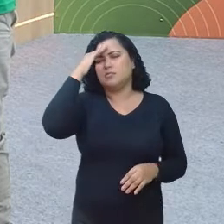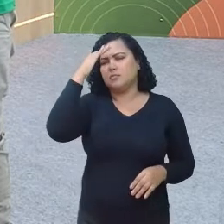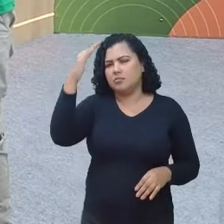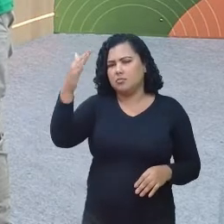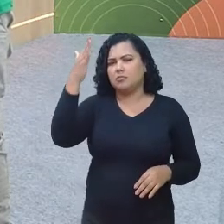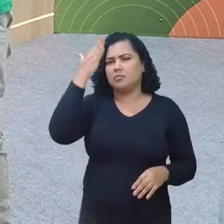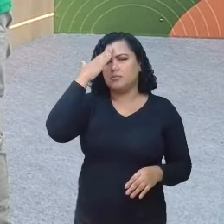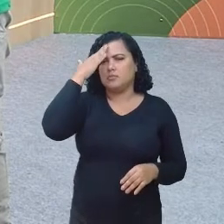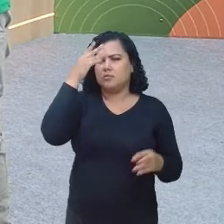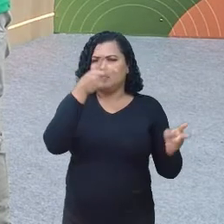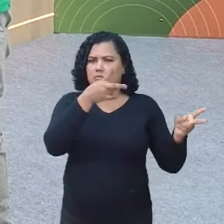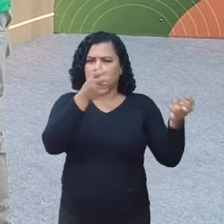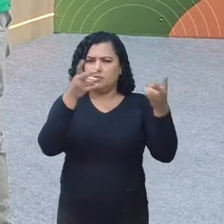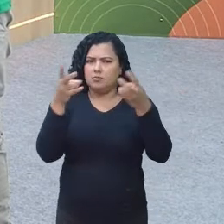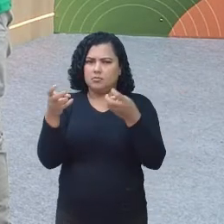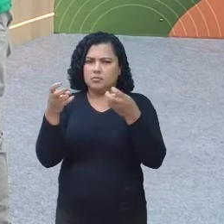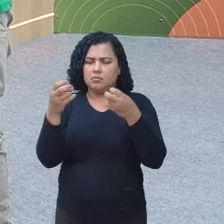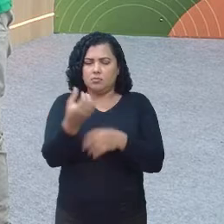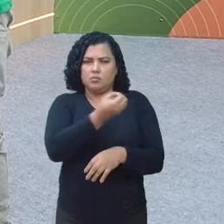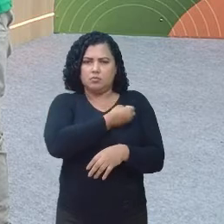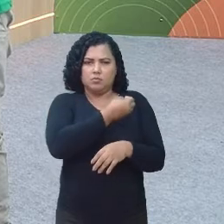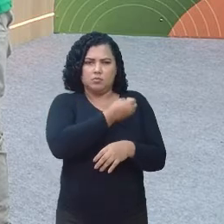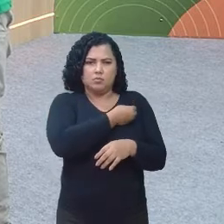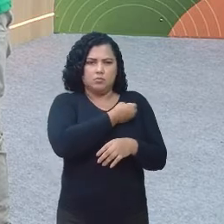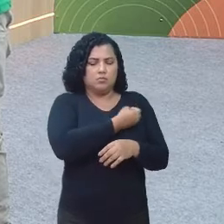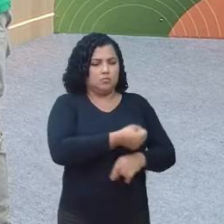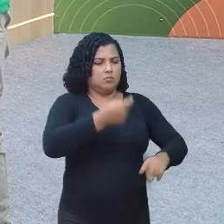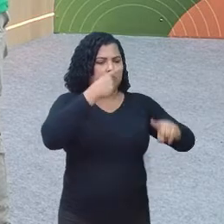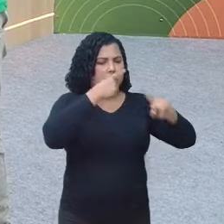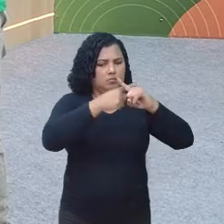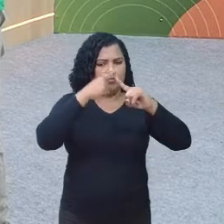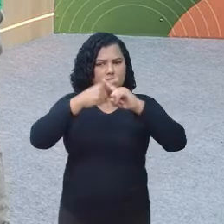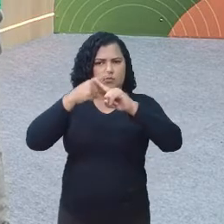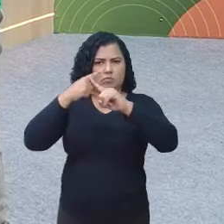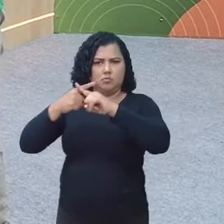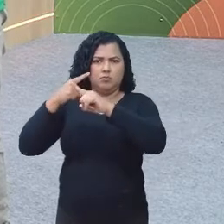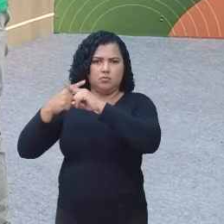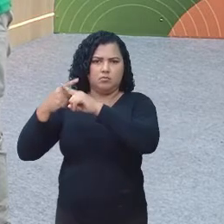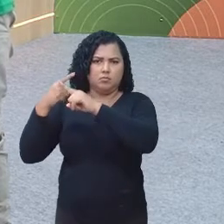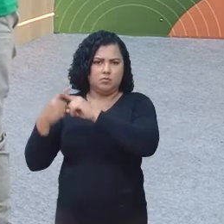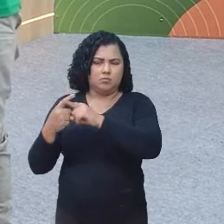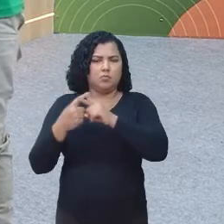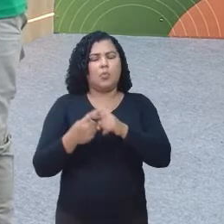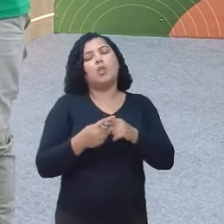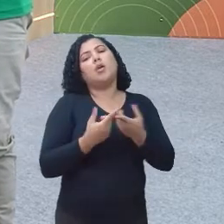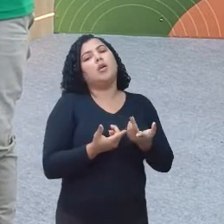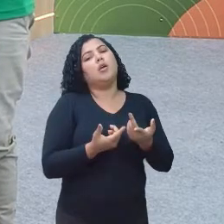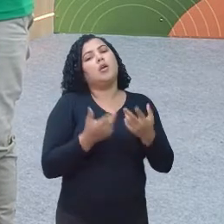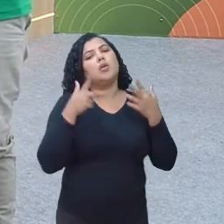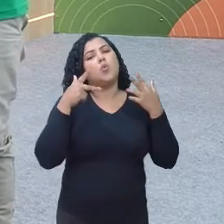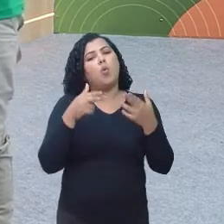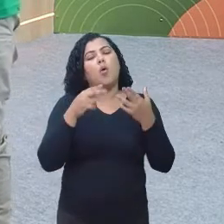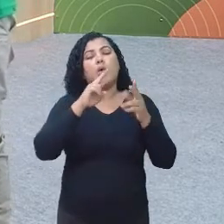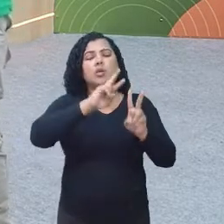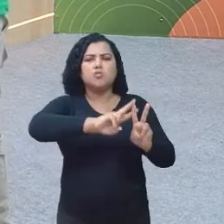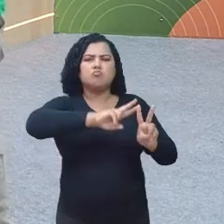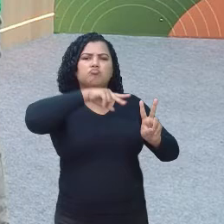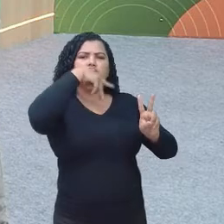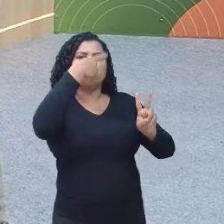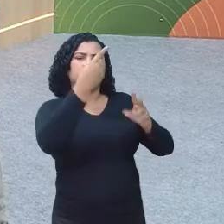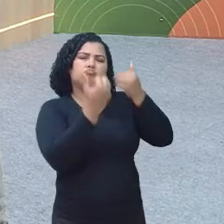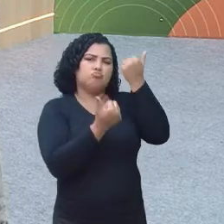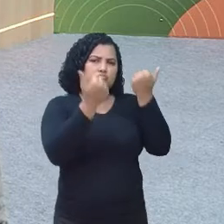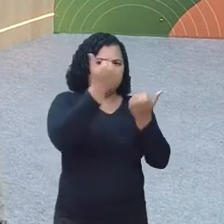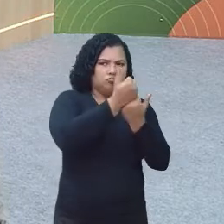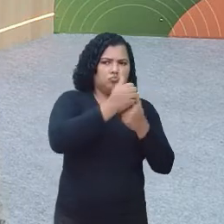é você olhar um número como multiplicação de fatores iguais e escrever como uma potenciação, tá